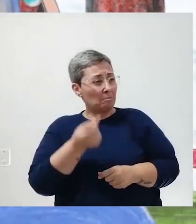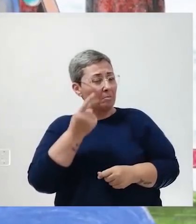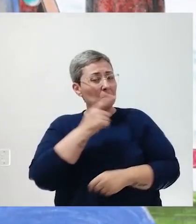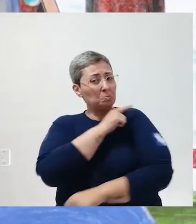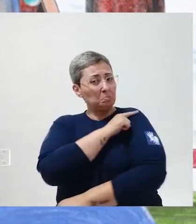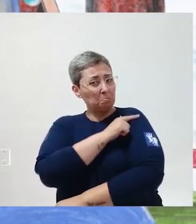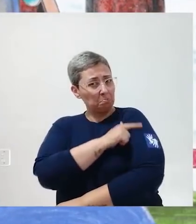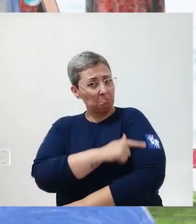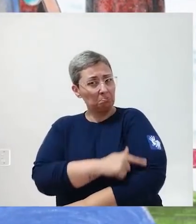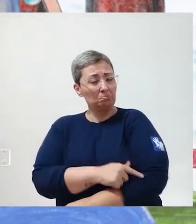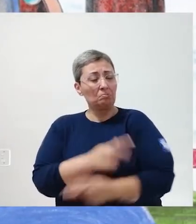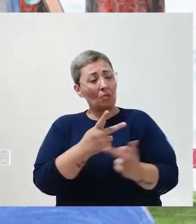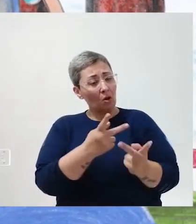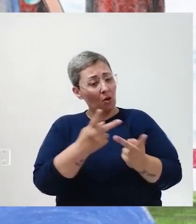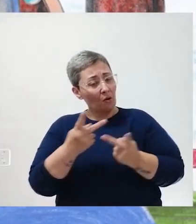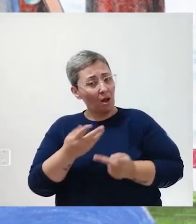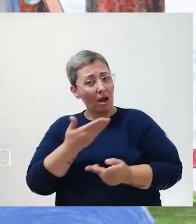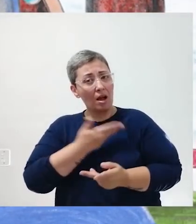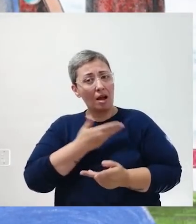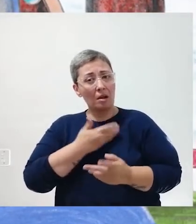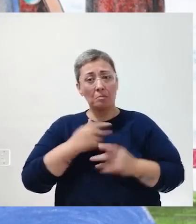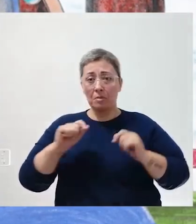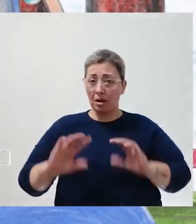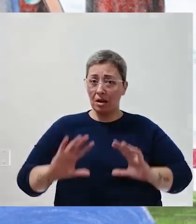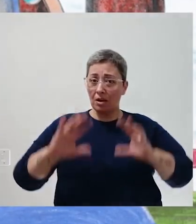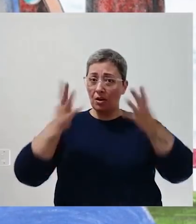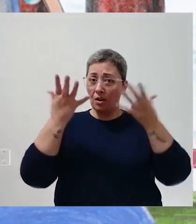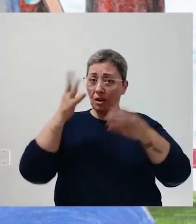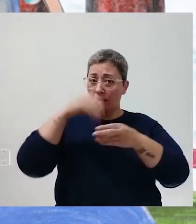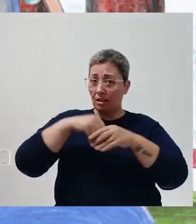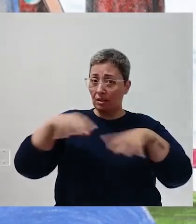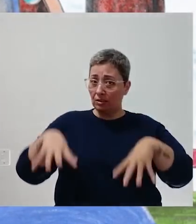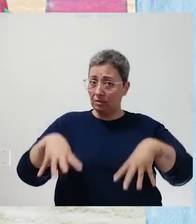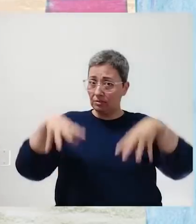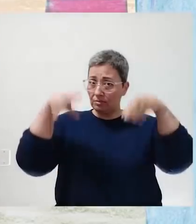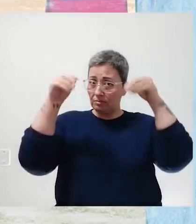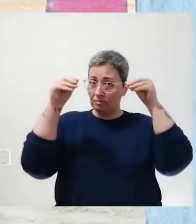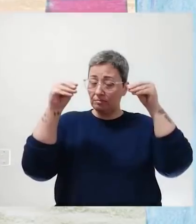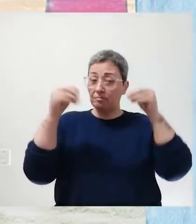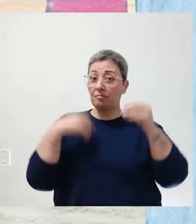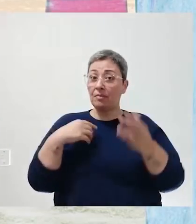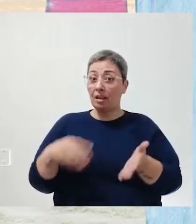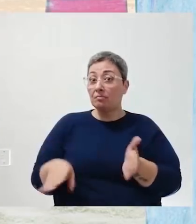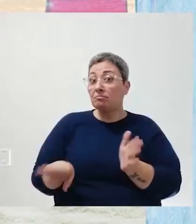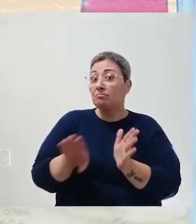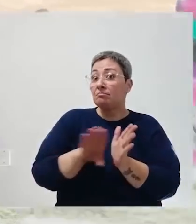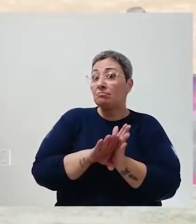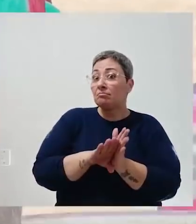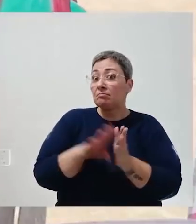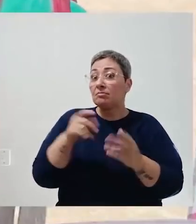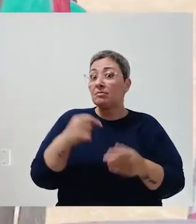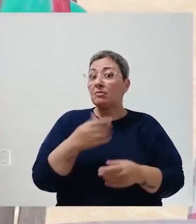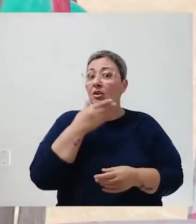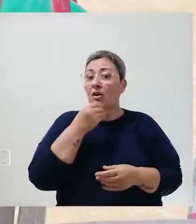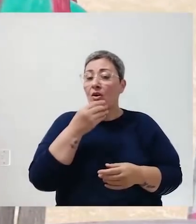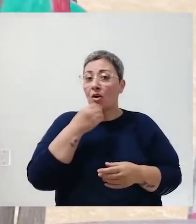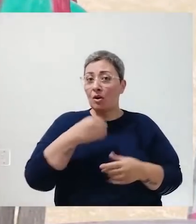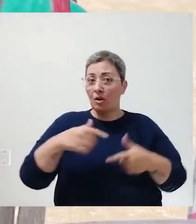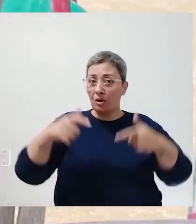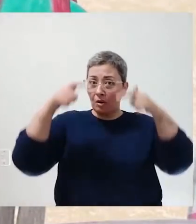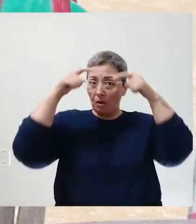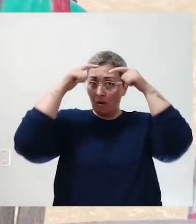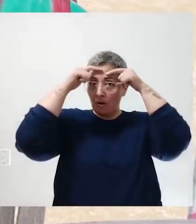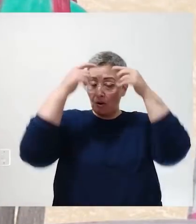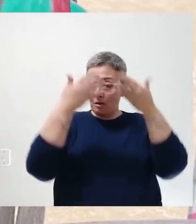muito educada, convidou o novo amigo para uma festa no castelo. Chegando lá, o príncipe